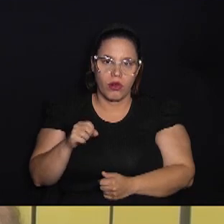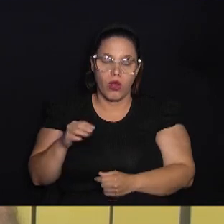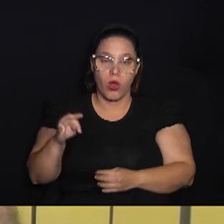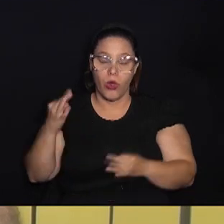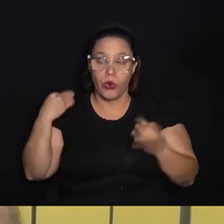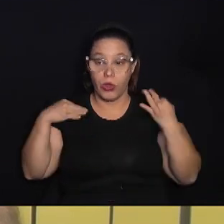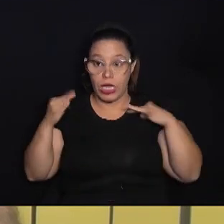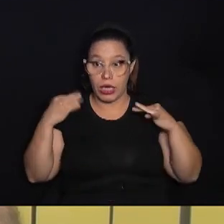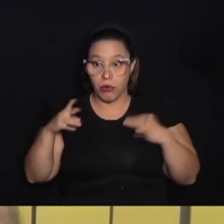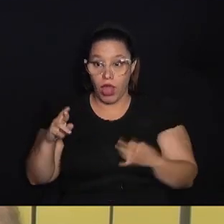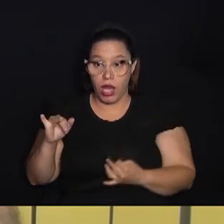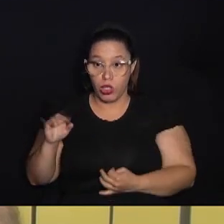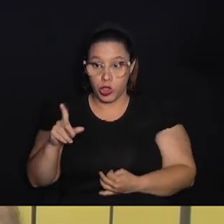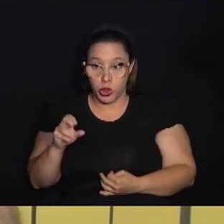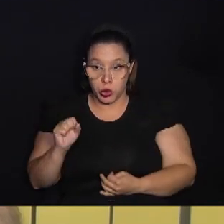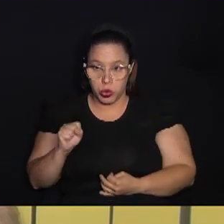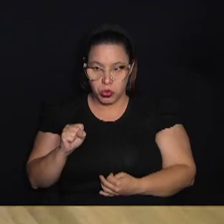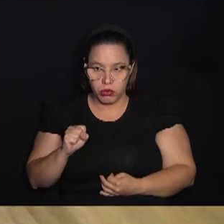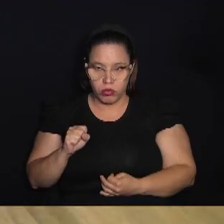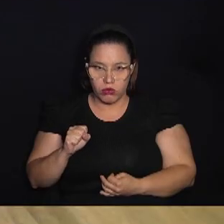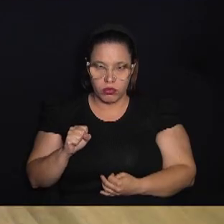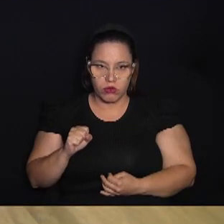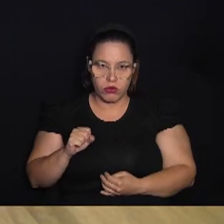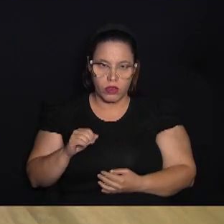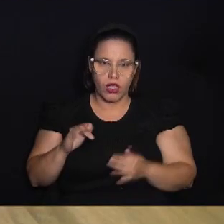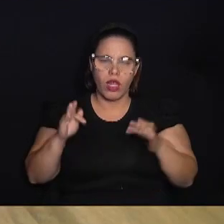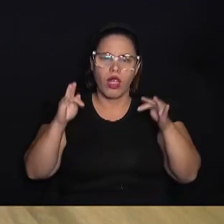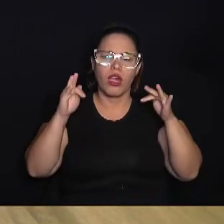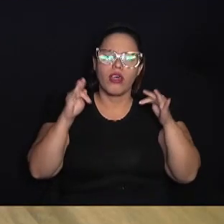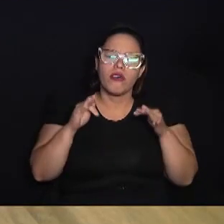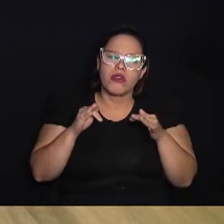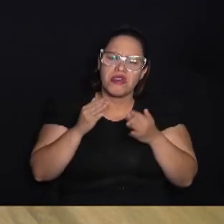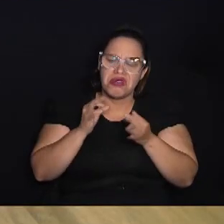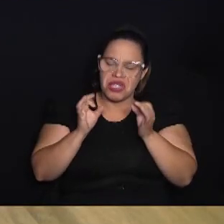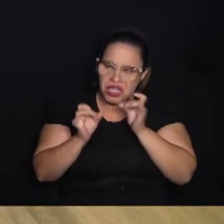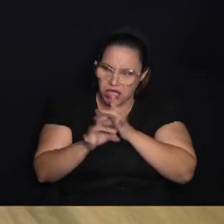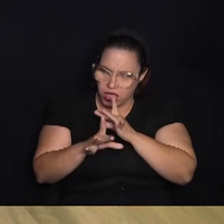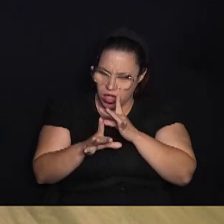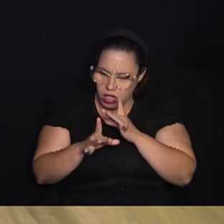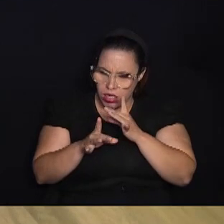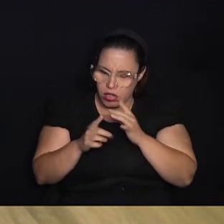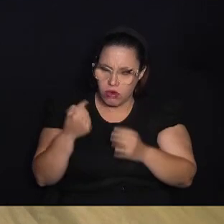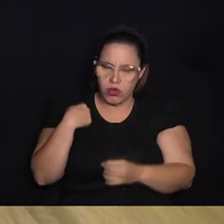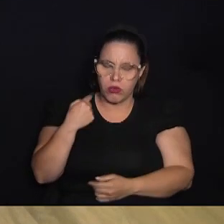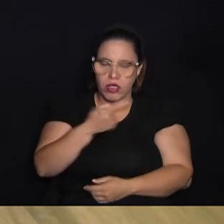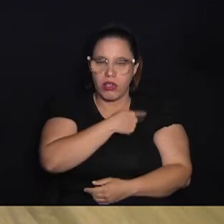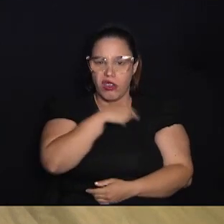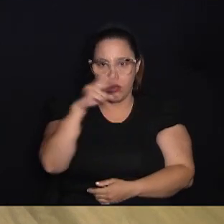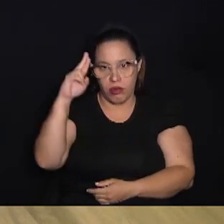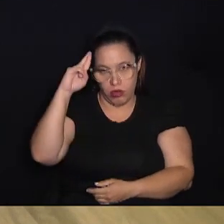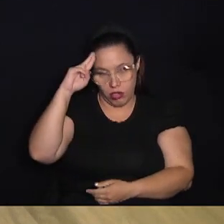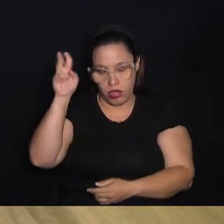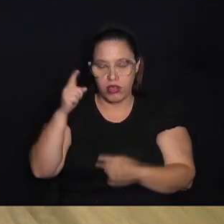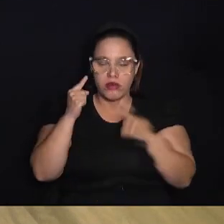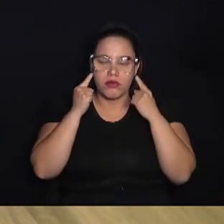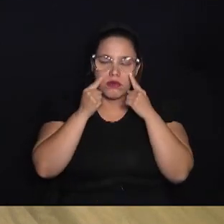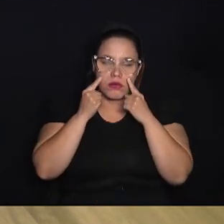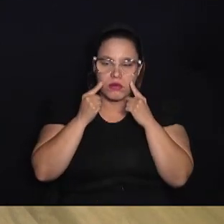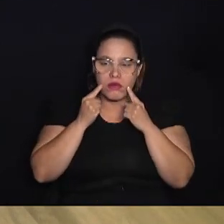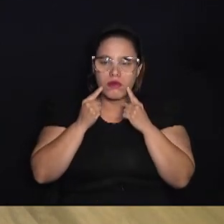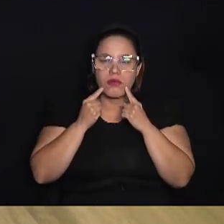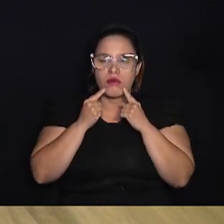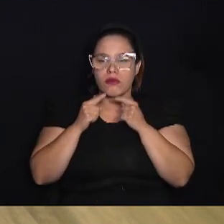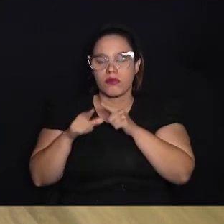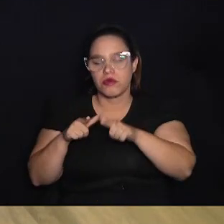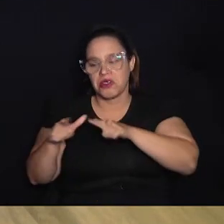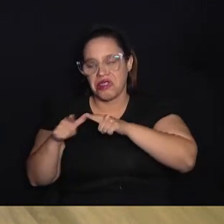religioso você quer concluir sobre Nossa Senhora das Lágrimas sim eh o trabalho que nós fizemos né da Nossa Senhora